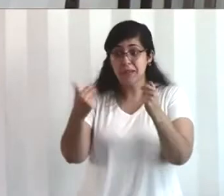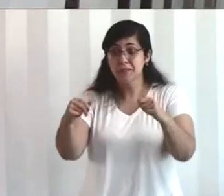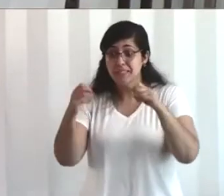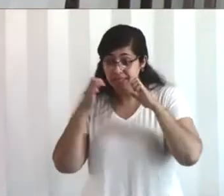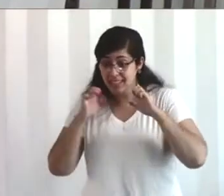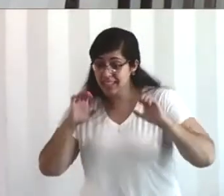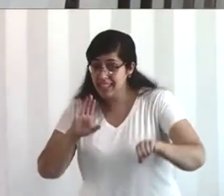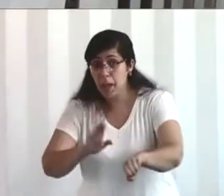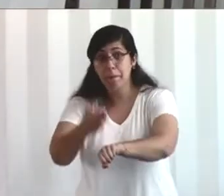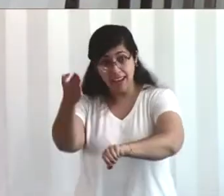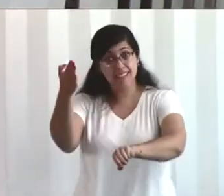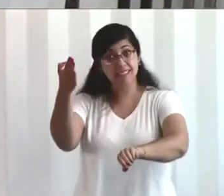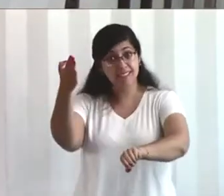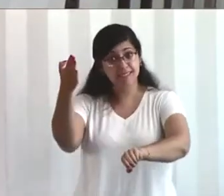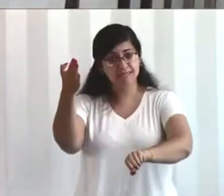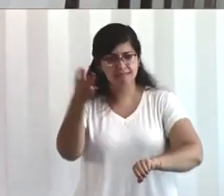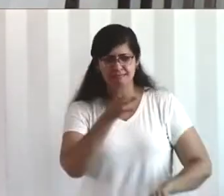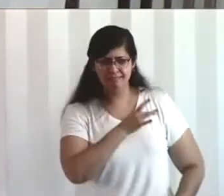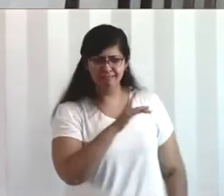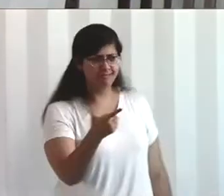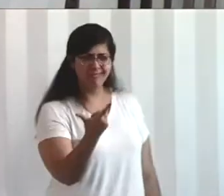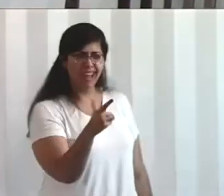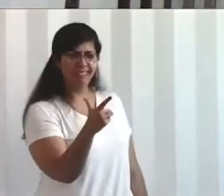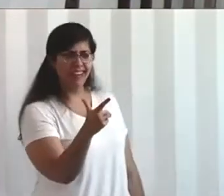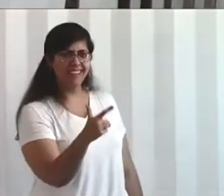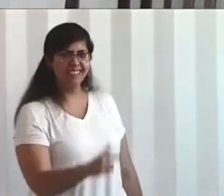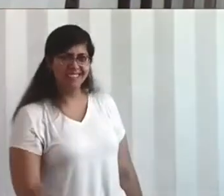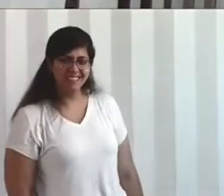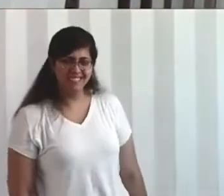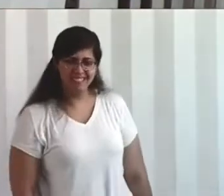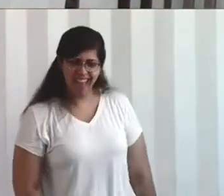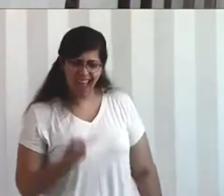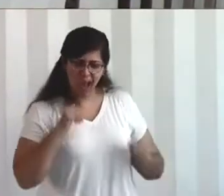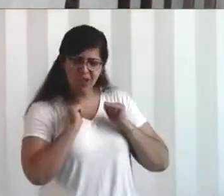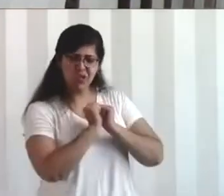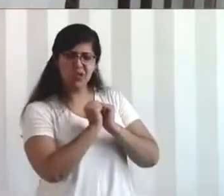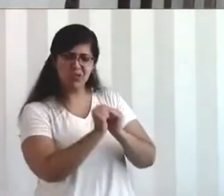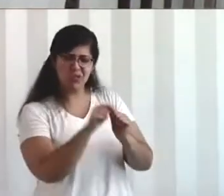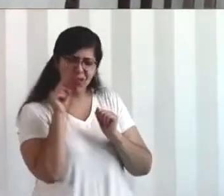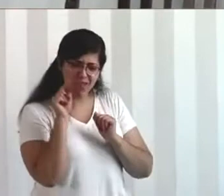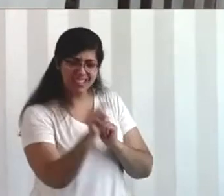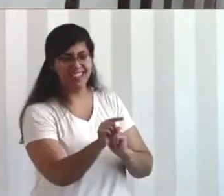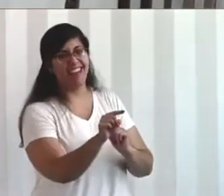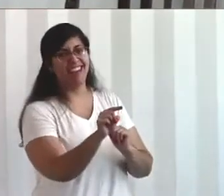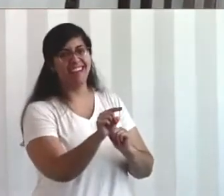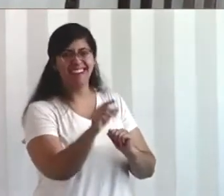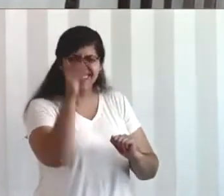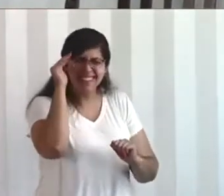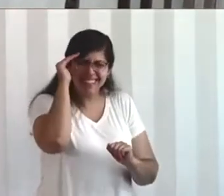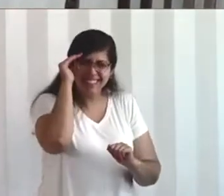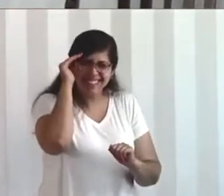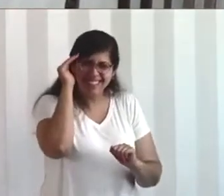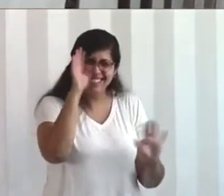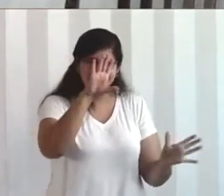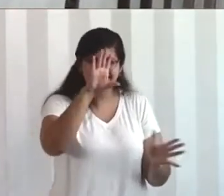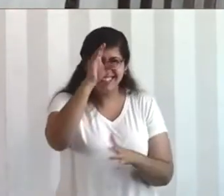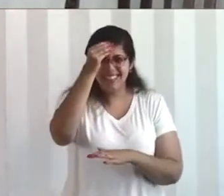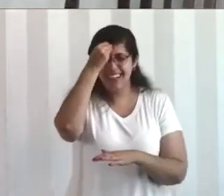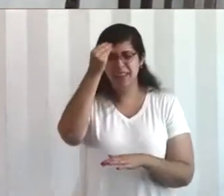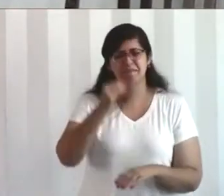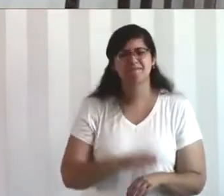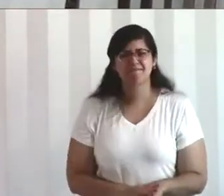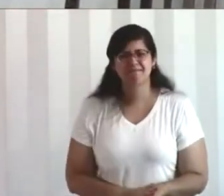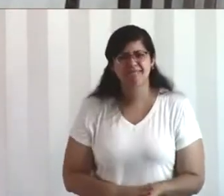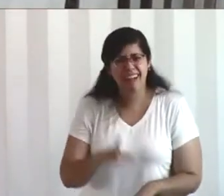isso. Não temas, disse Deus, eu estou contigo. Isso nos lembra um outro personagem do Antigo